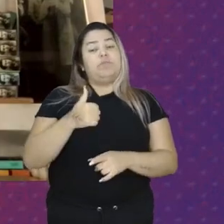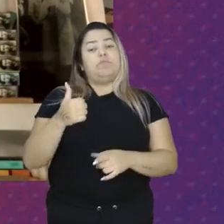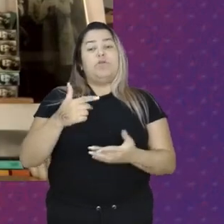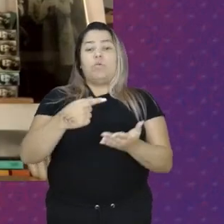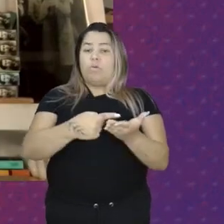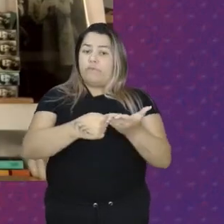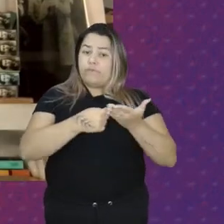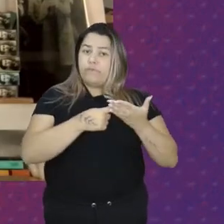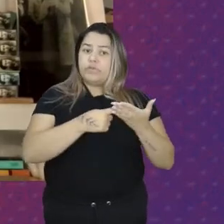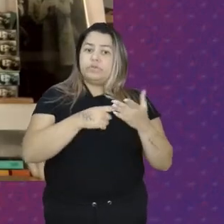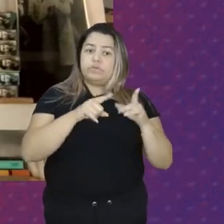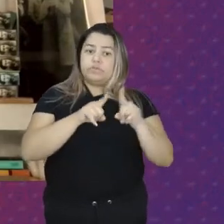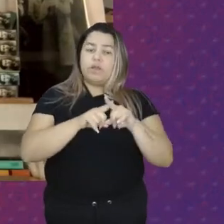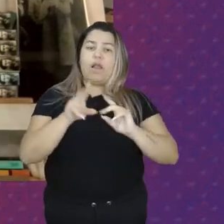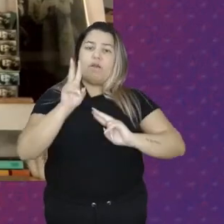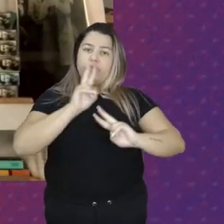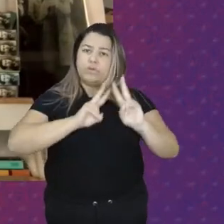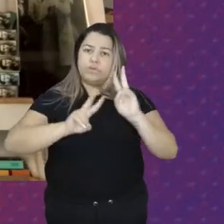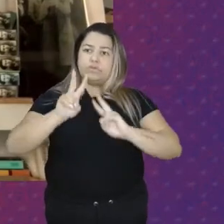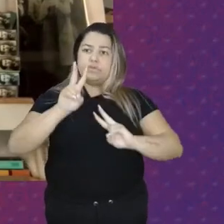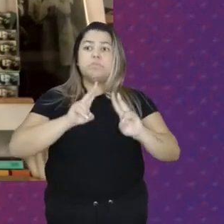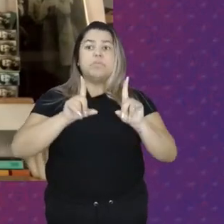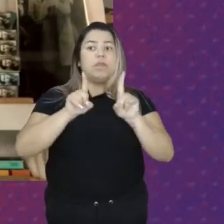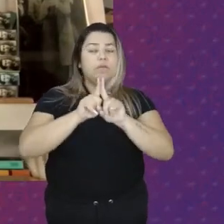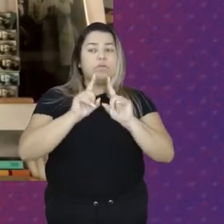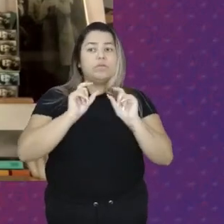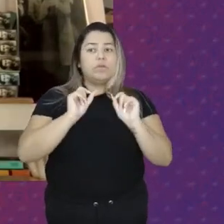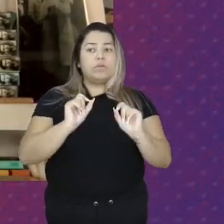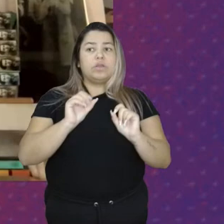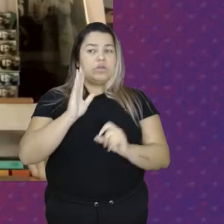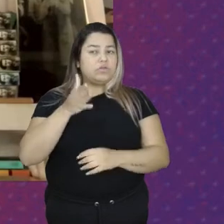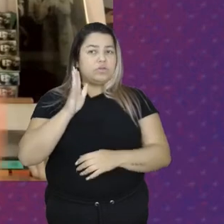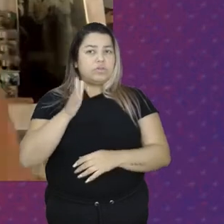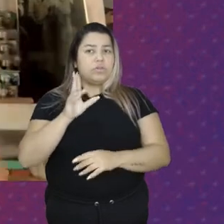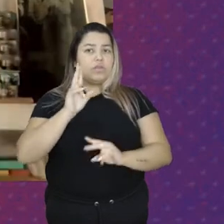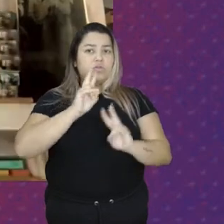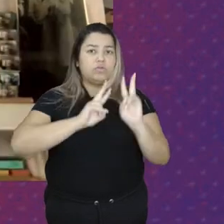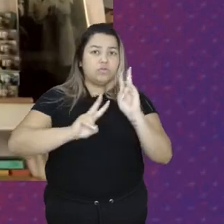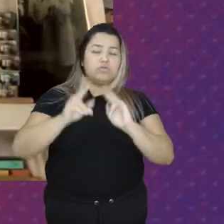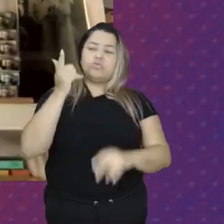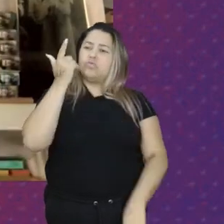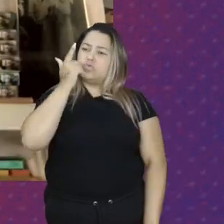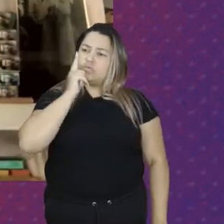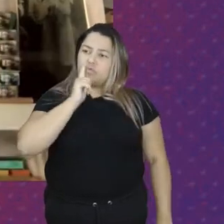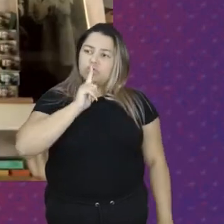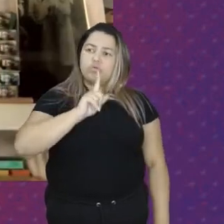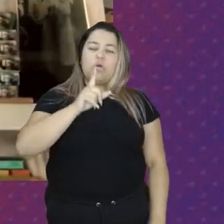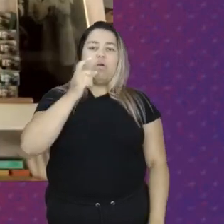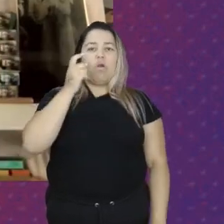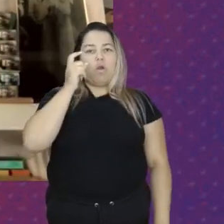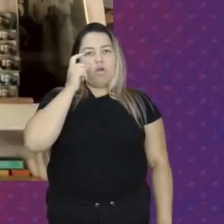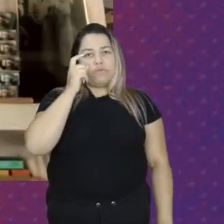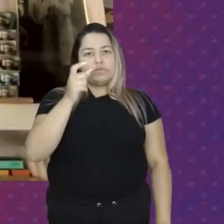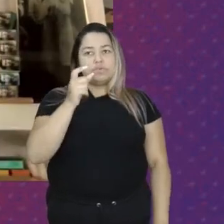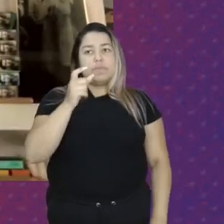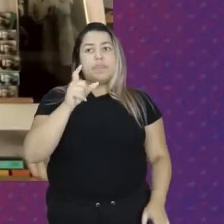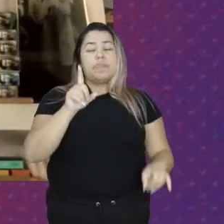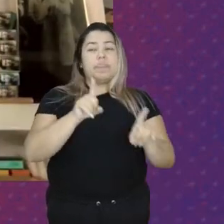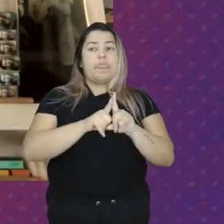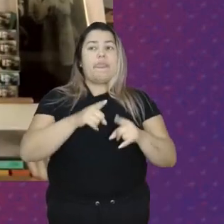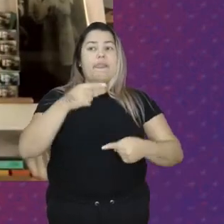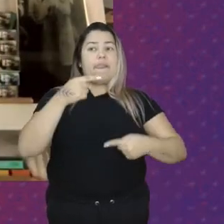convido vocês a assistirem, quem não assistiu, e quem já assistiu a assistir novamente, a aula que